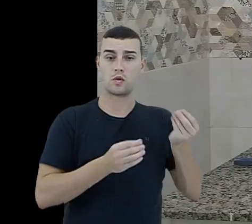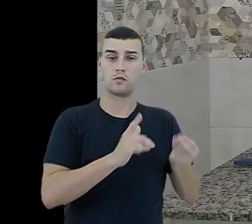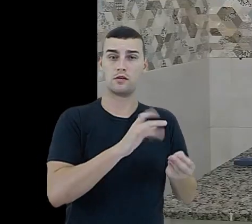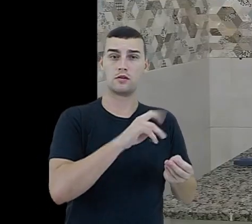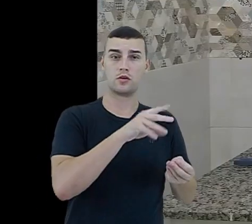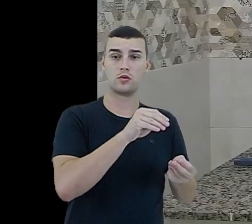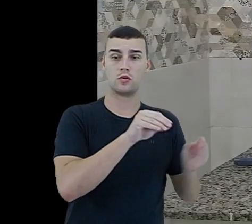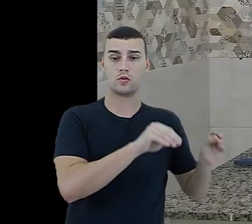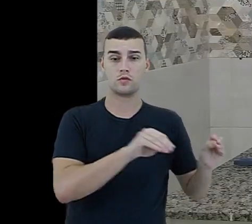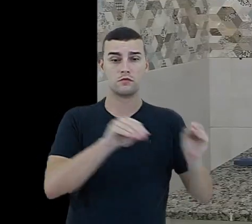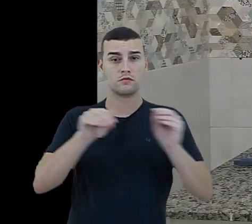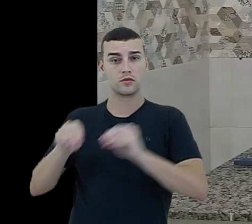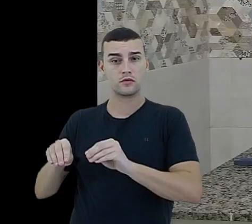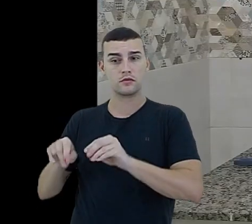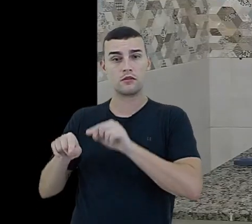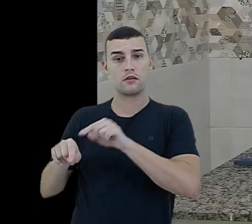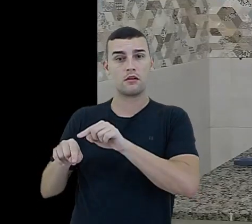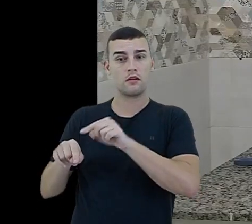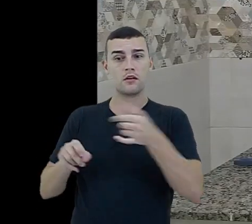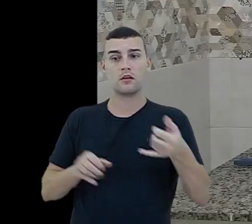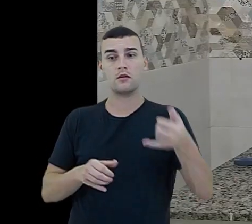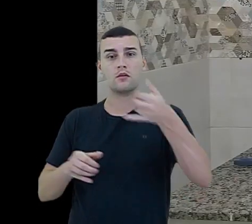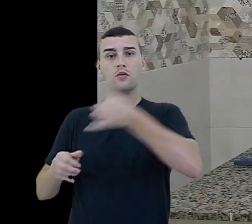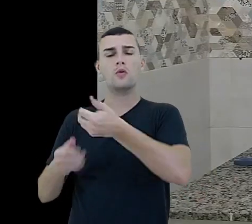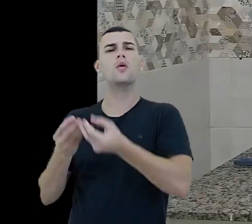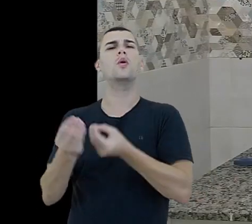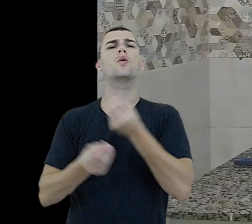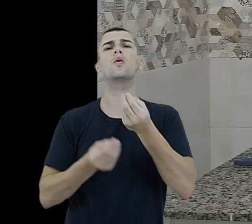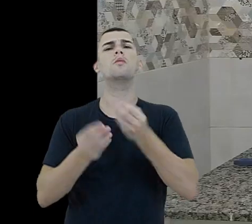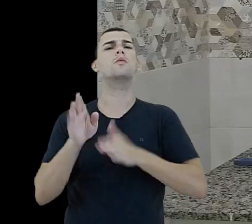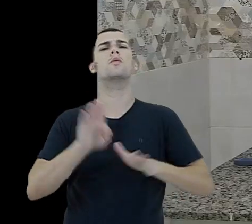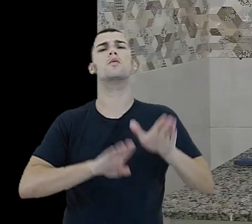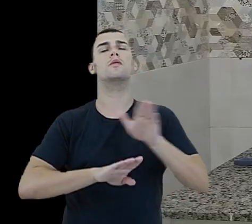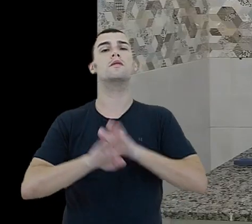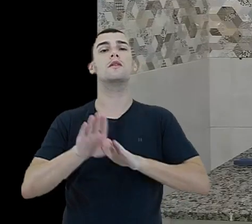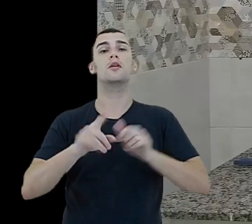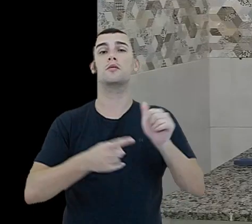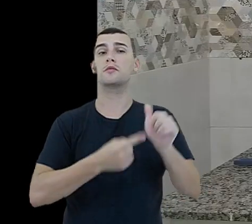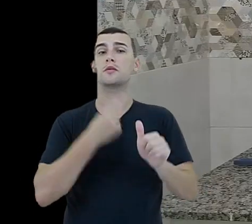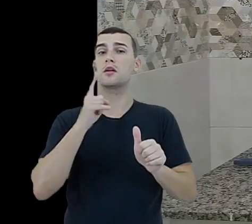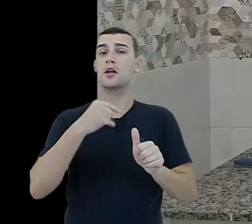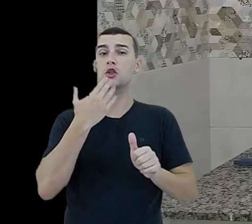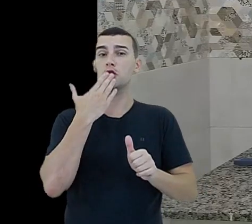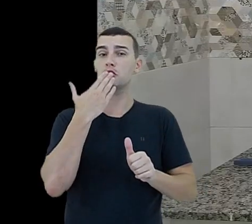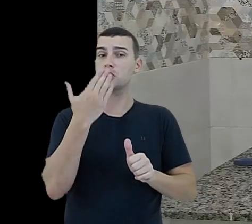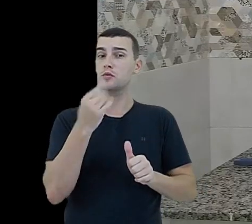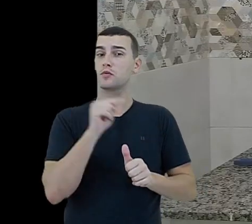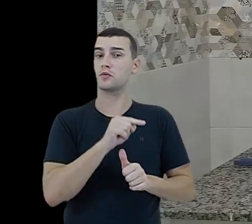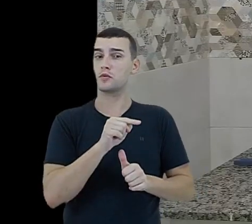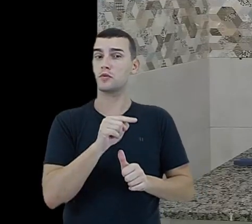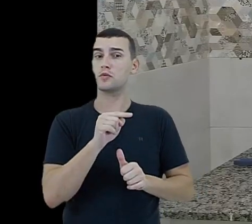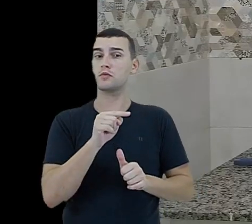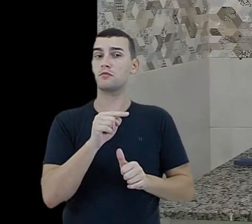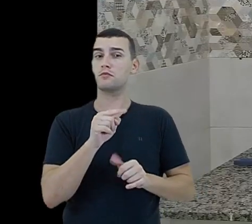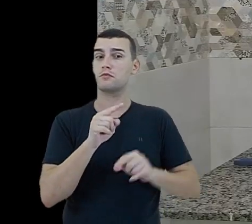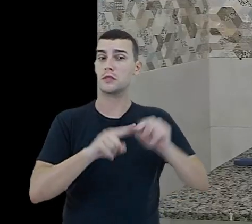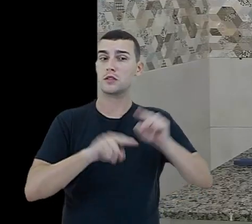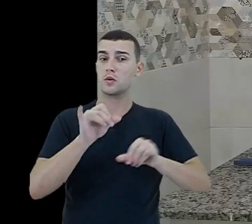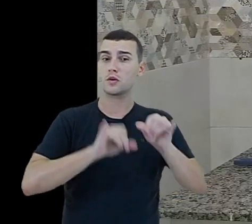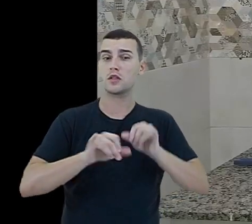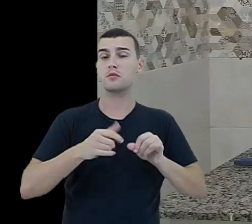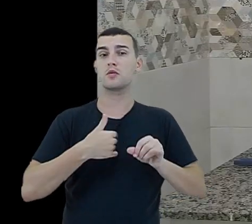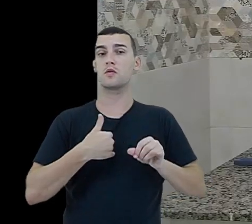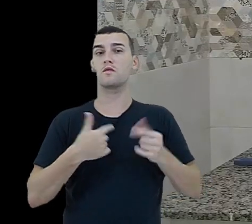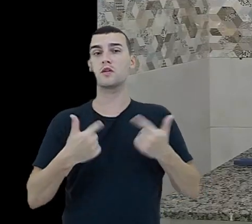transferência de líquidos. Então, basicamente, quais são os cuidados que nós temos que ter? Primeiro, com o tipo de líquido que nós estamos